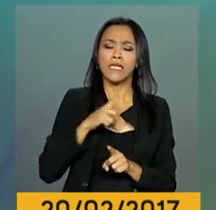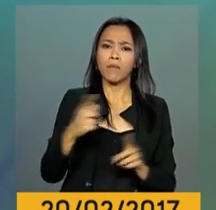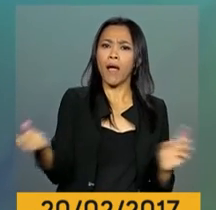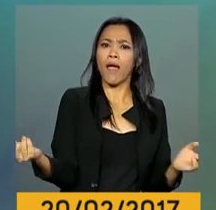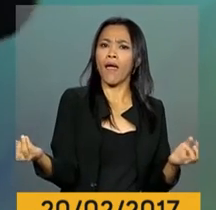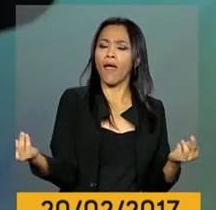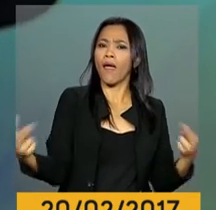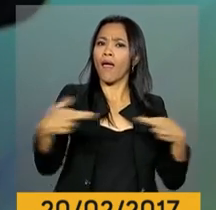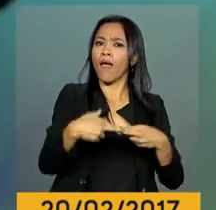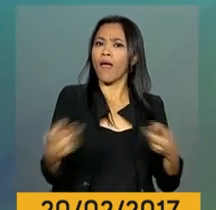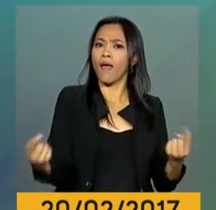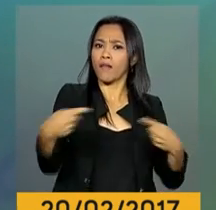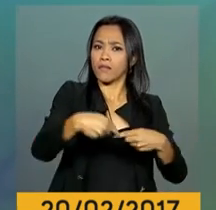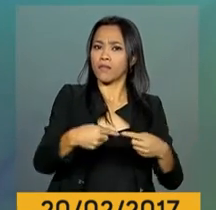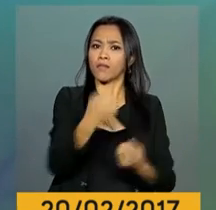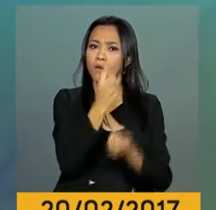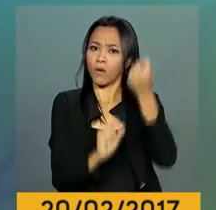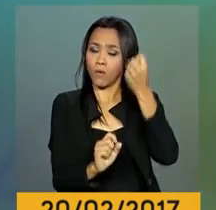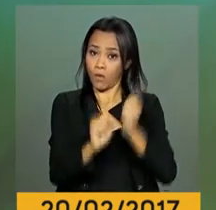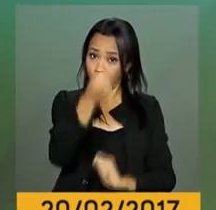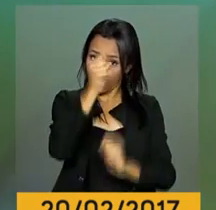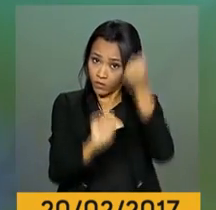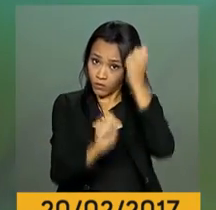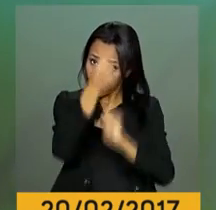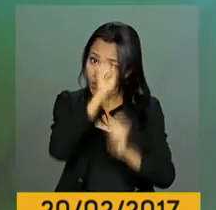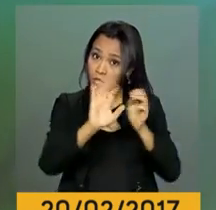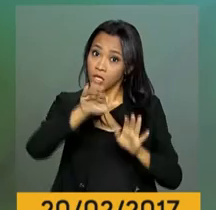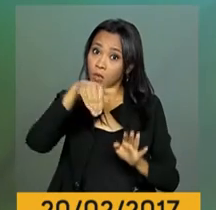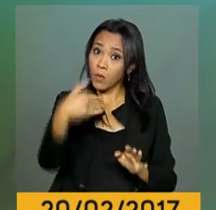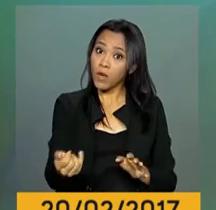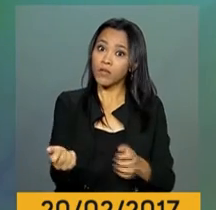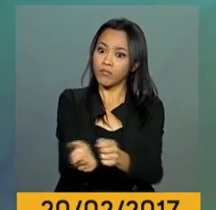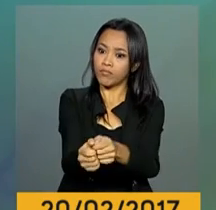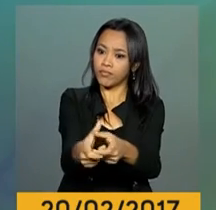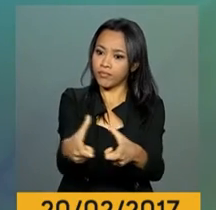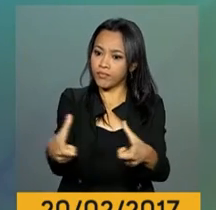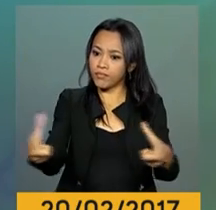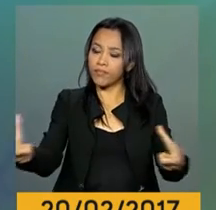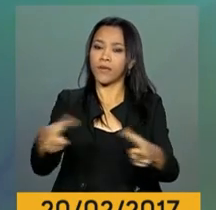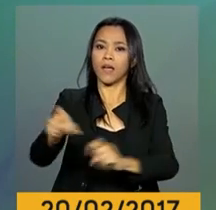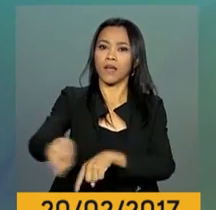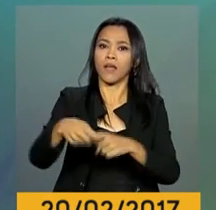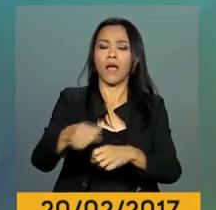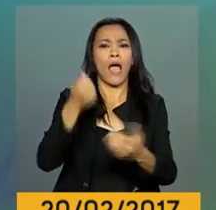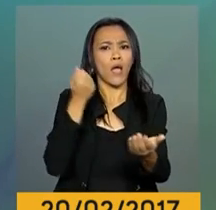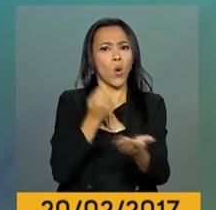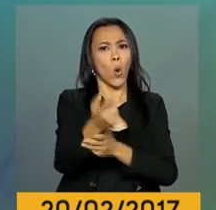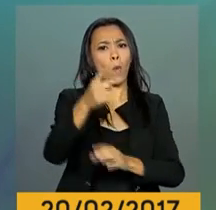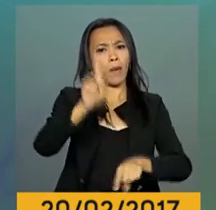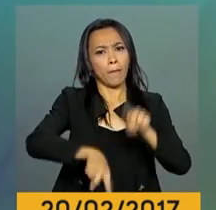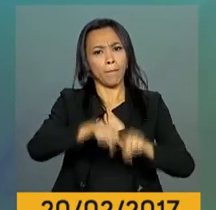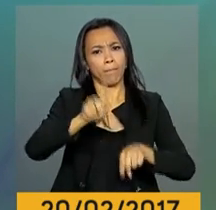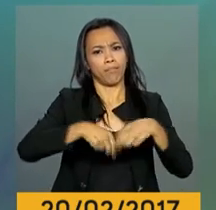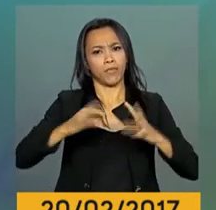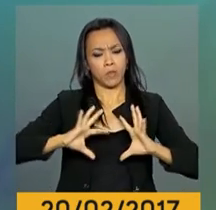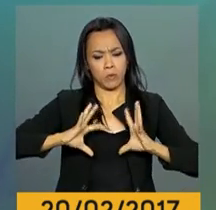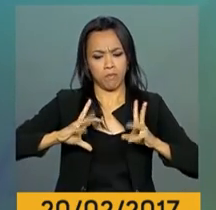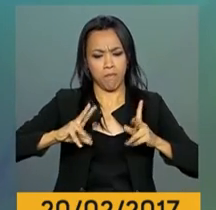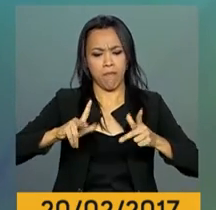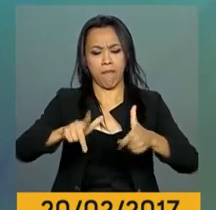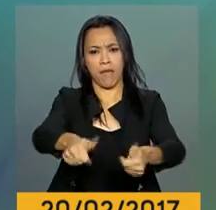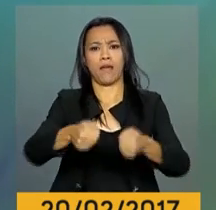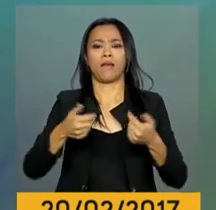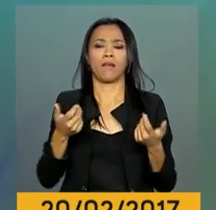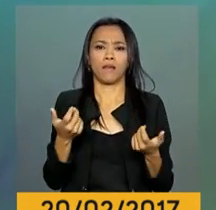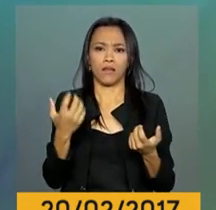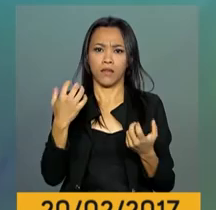né? Que quando a agricultura cresce, o que acontece é que aumenta a produção de máquinas. A compra de máquinas aumenta, portanto, aumenta a